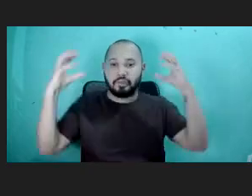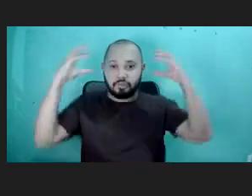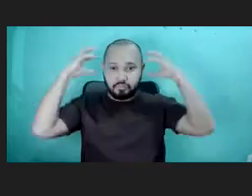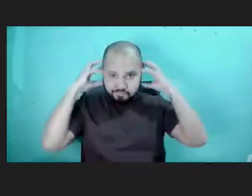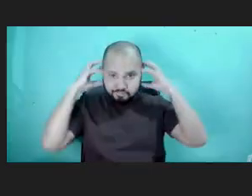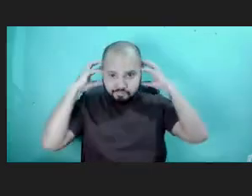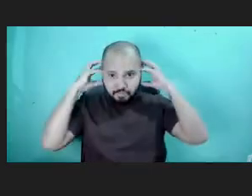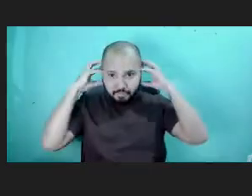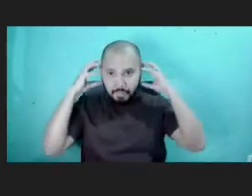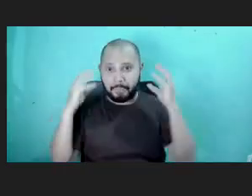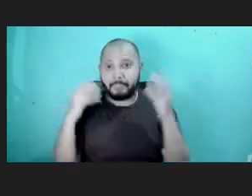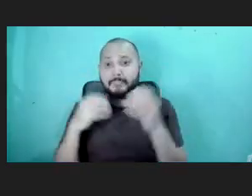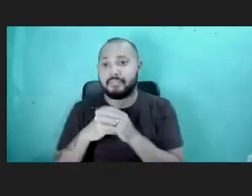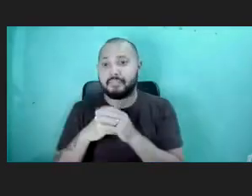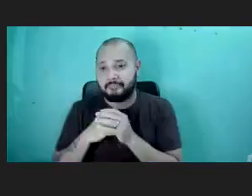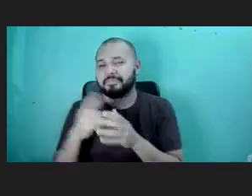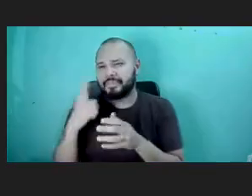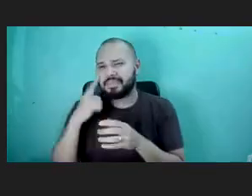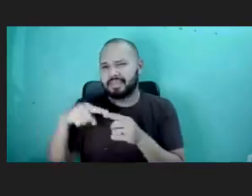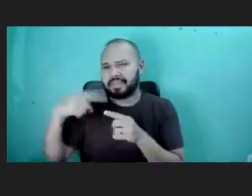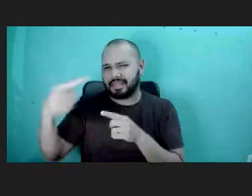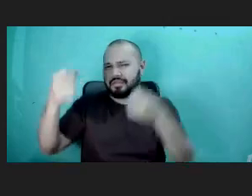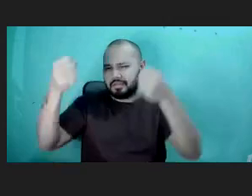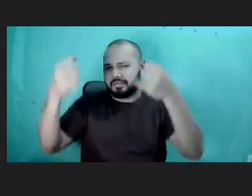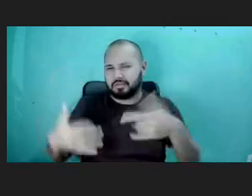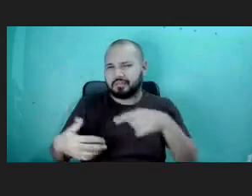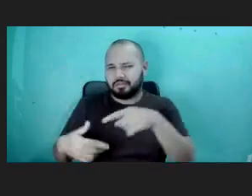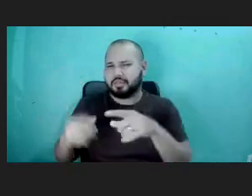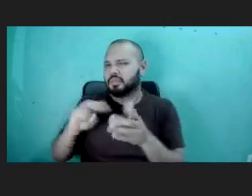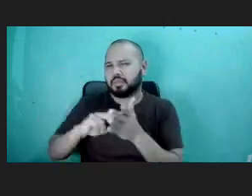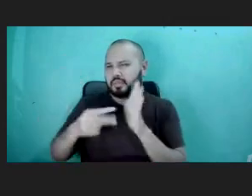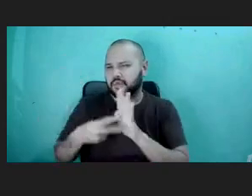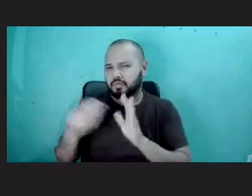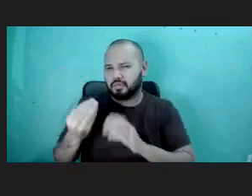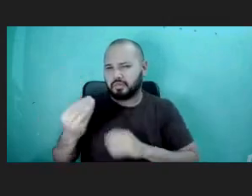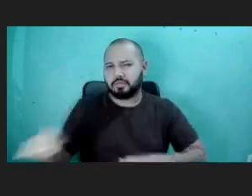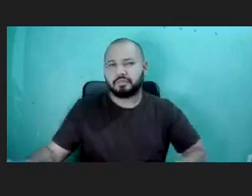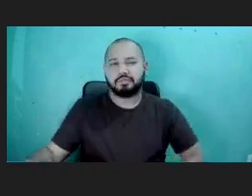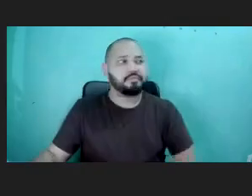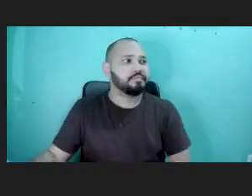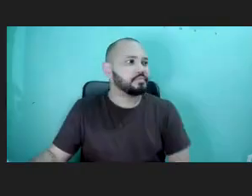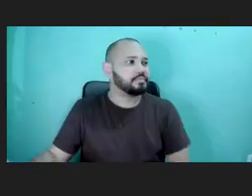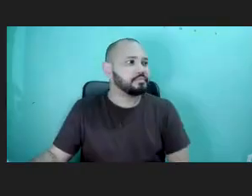já vou explicar depois o que essa imagem representa.